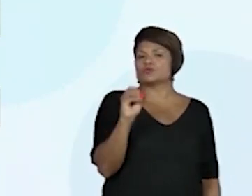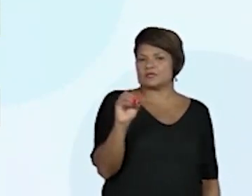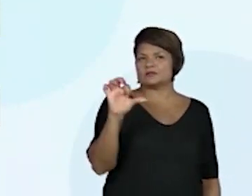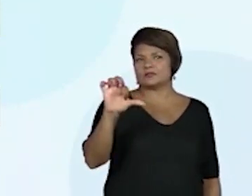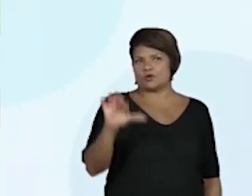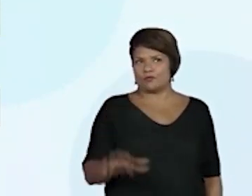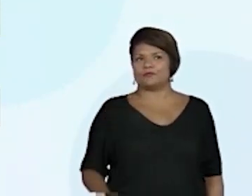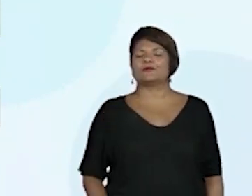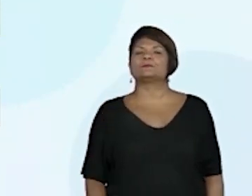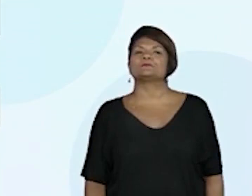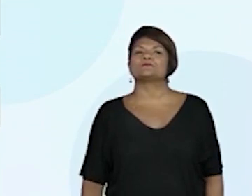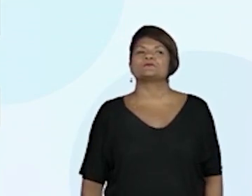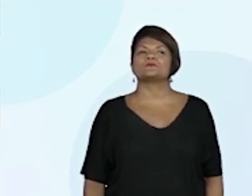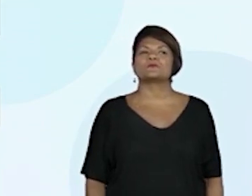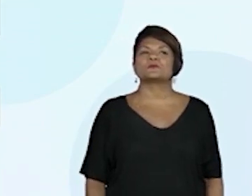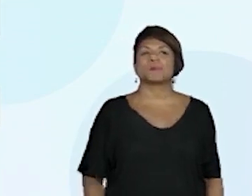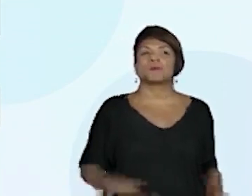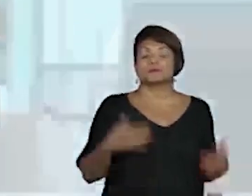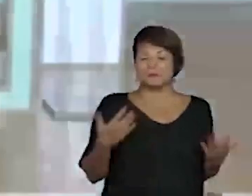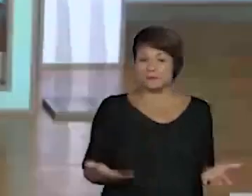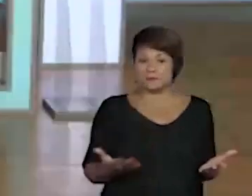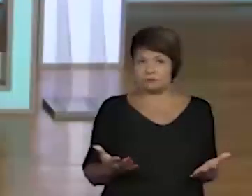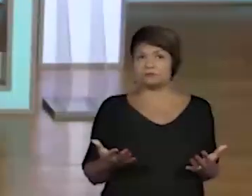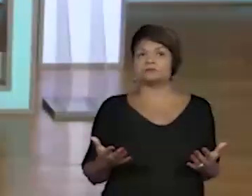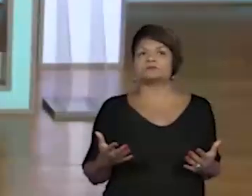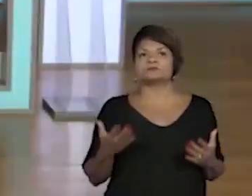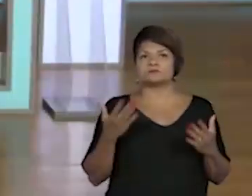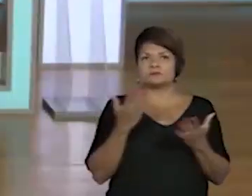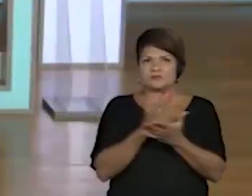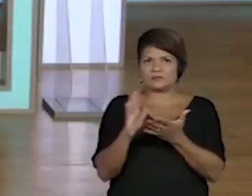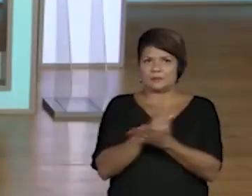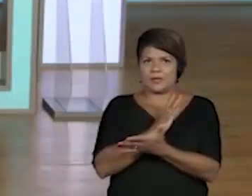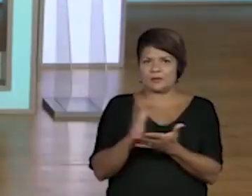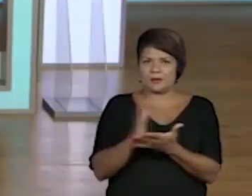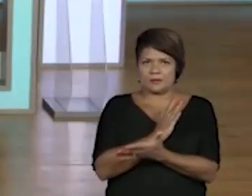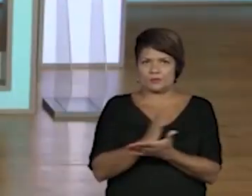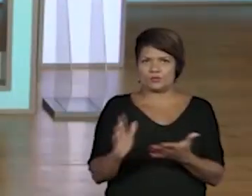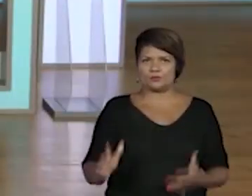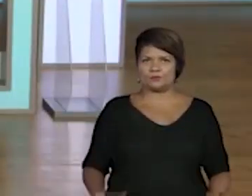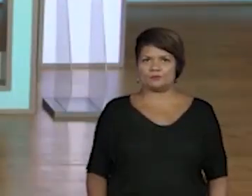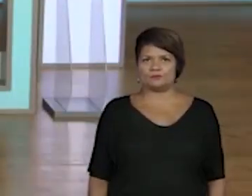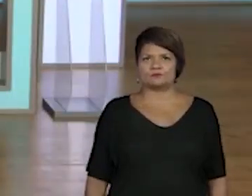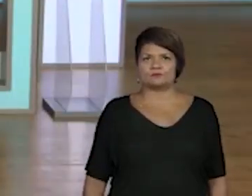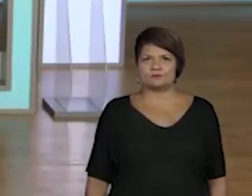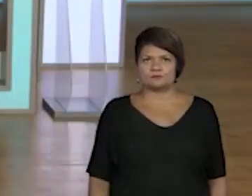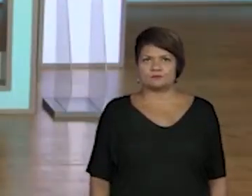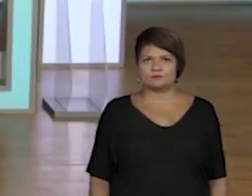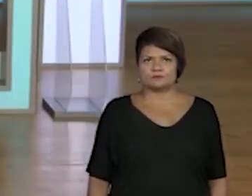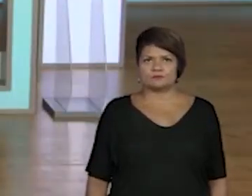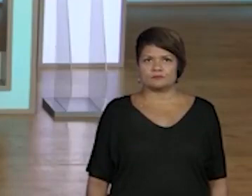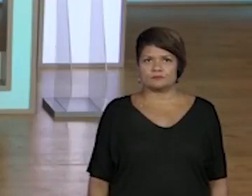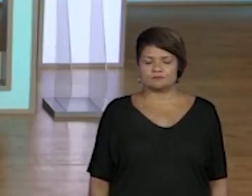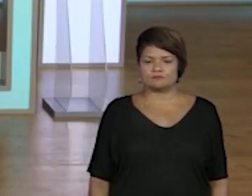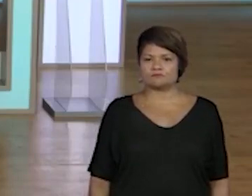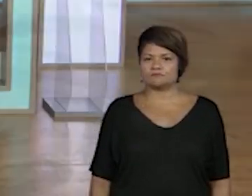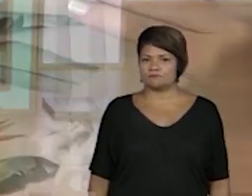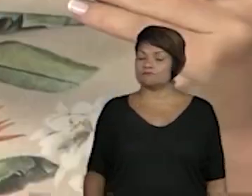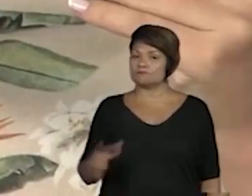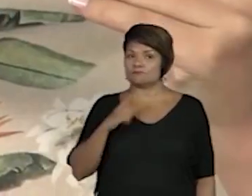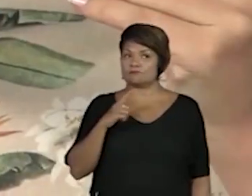209. Separadinho, primeiro, Prof. Fran, para a gente ver como é que fica os dois então, separados, ó, né? Temos aqui